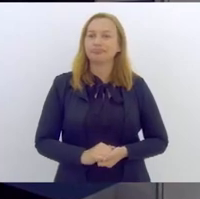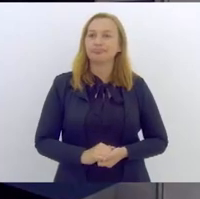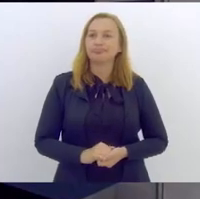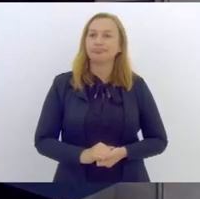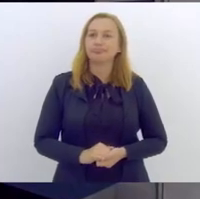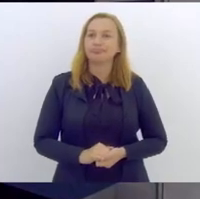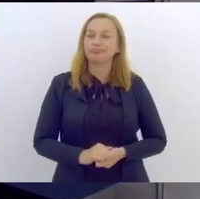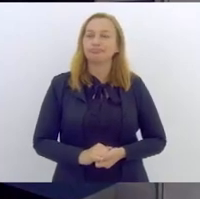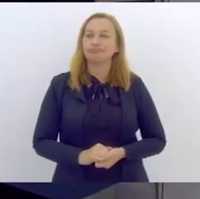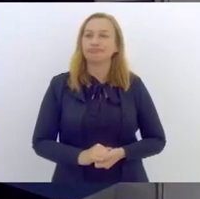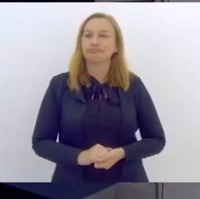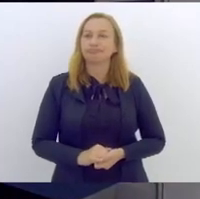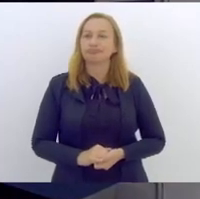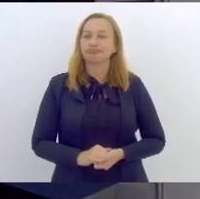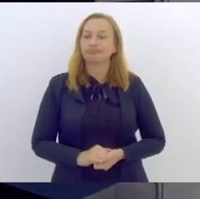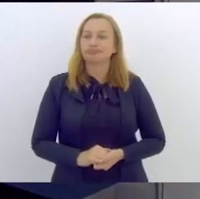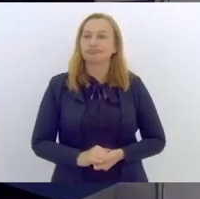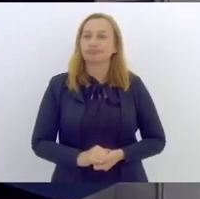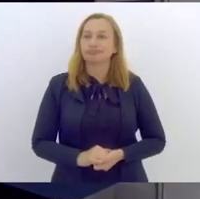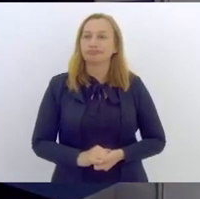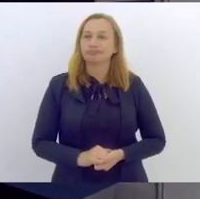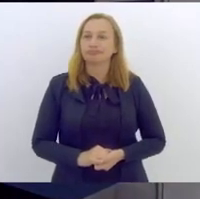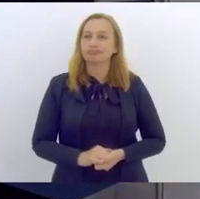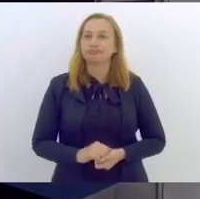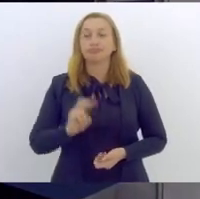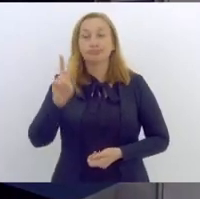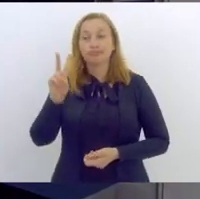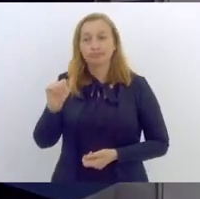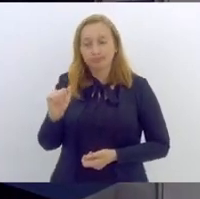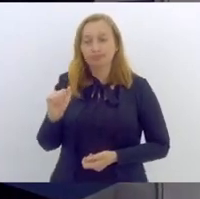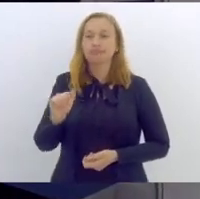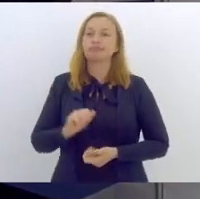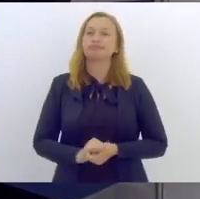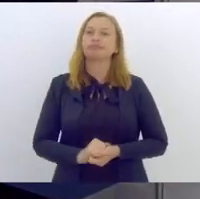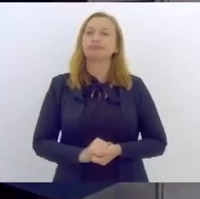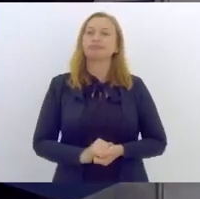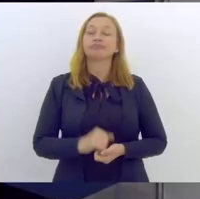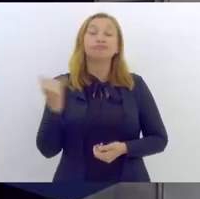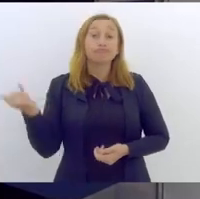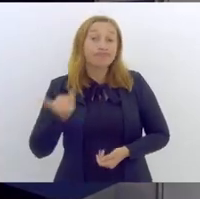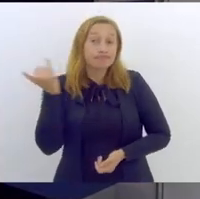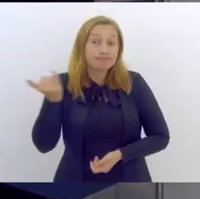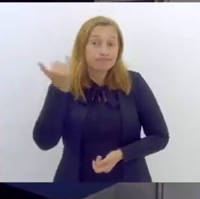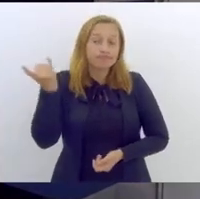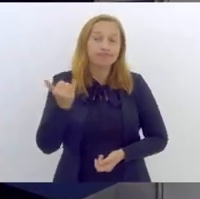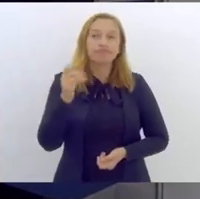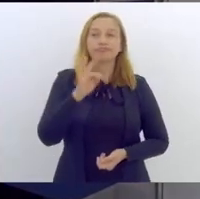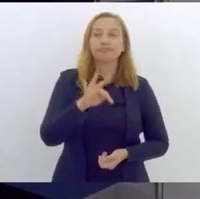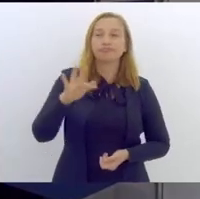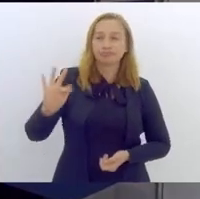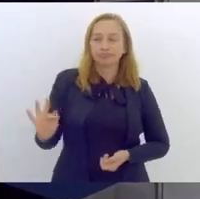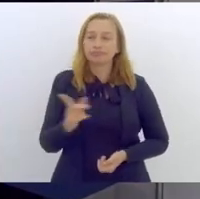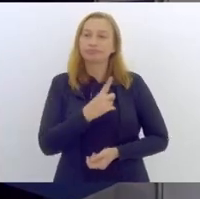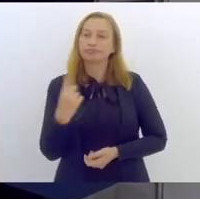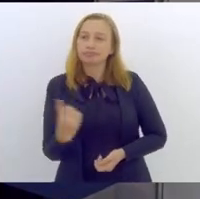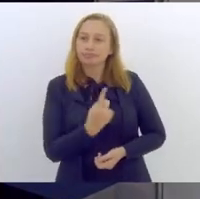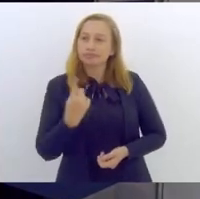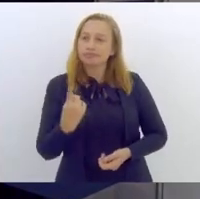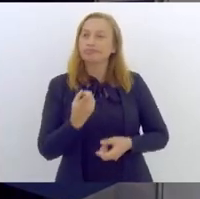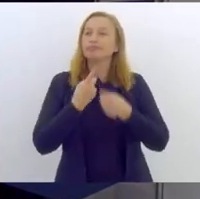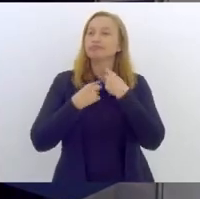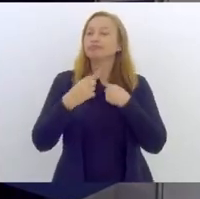a gente a gente vai falar sobre sobre vagas a gente falar sobre a importância da do TAF para gente é o que a gente mais